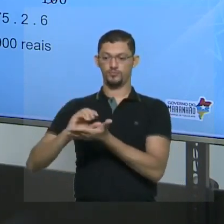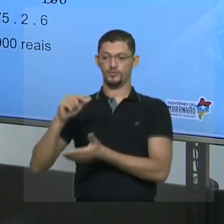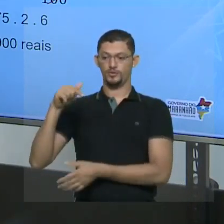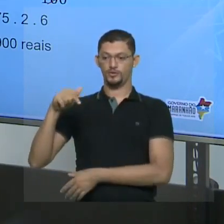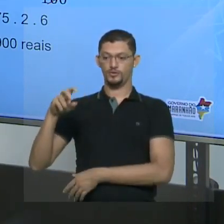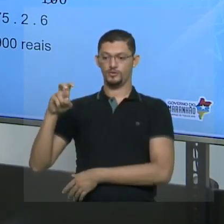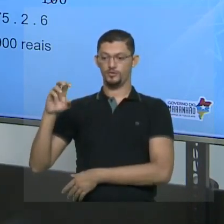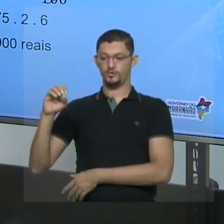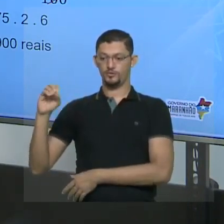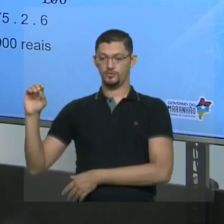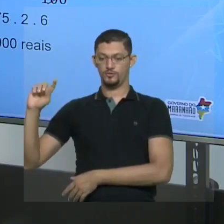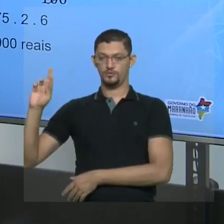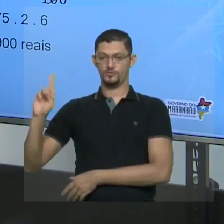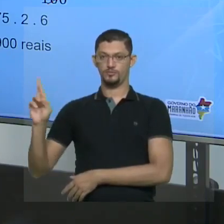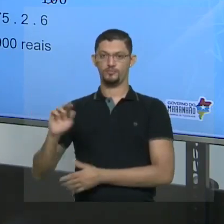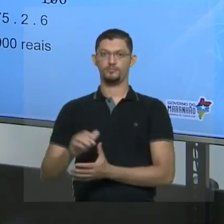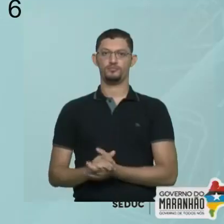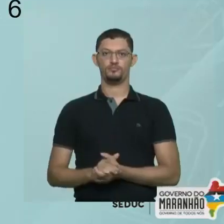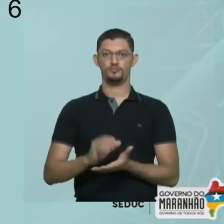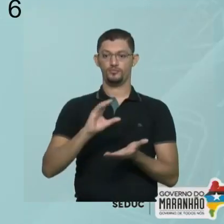um montante de